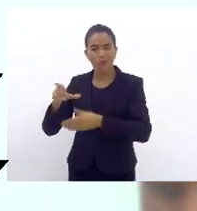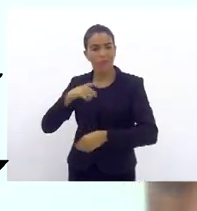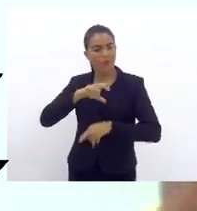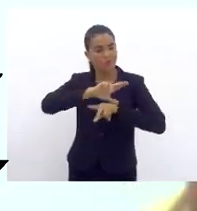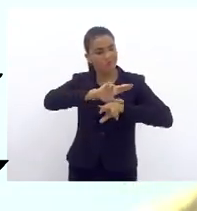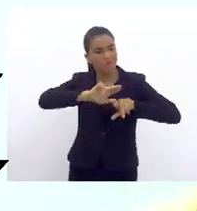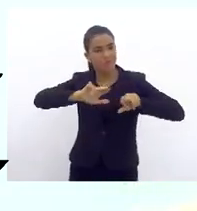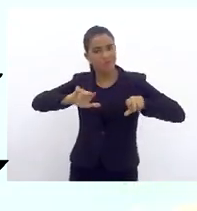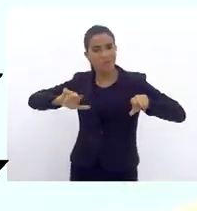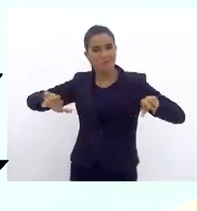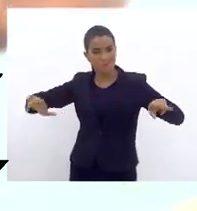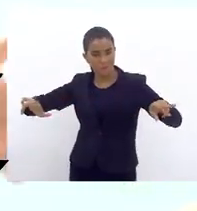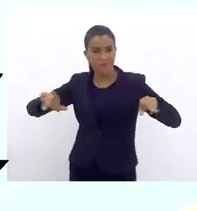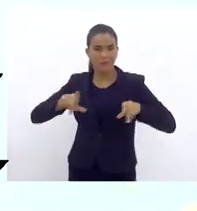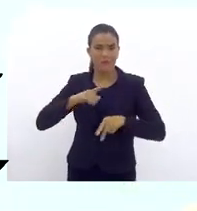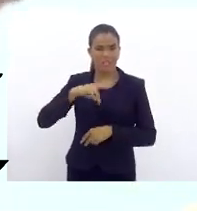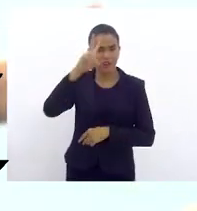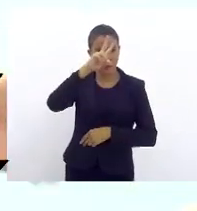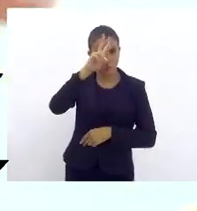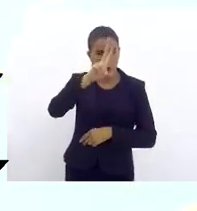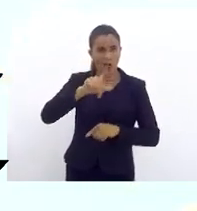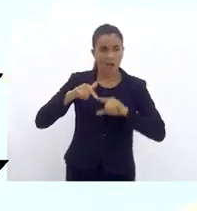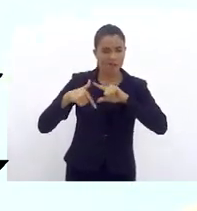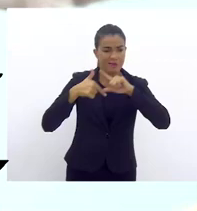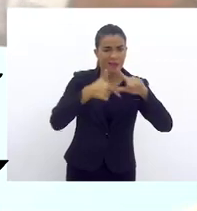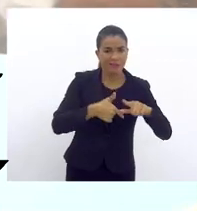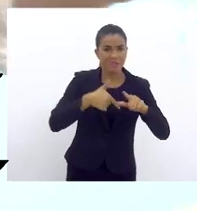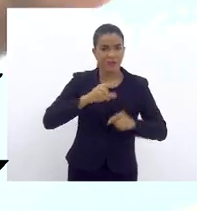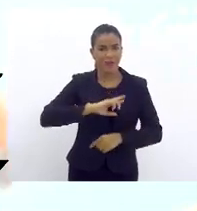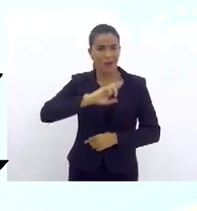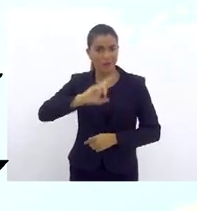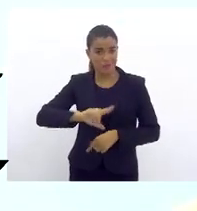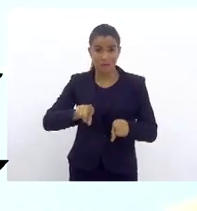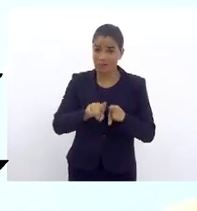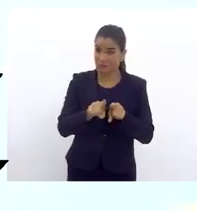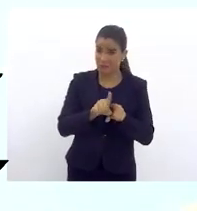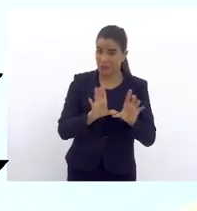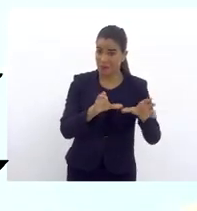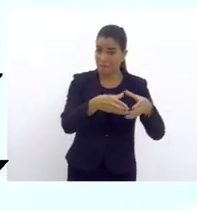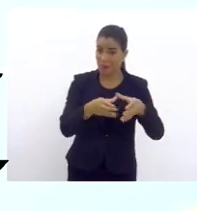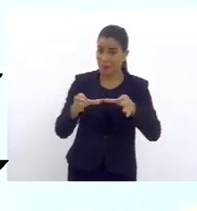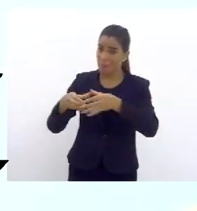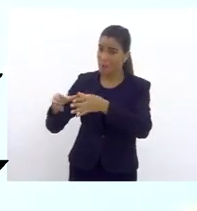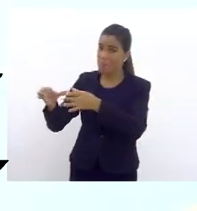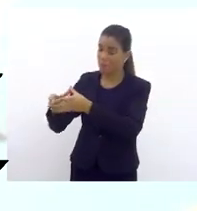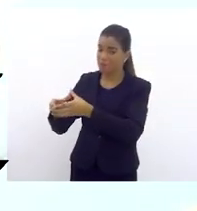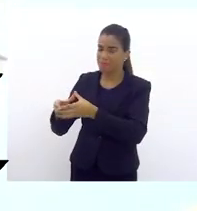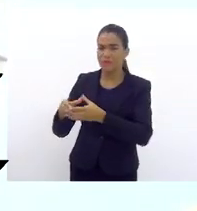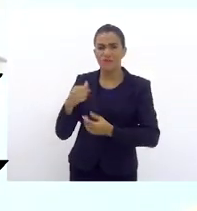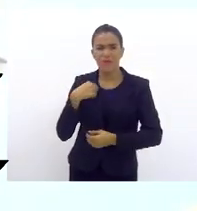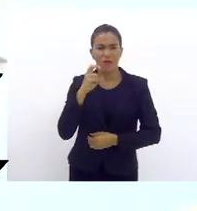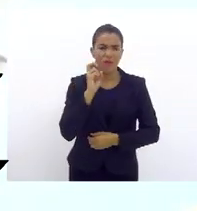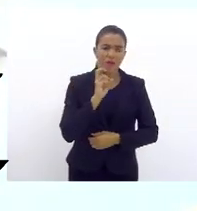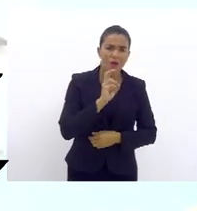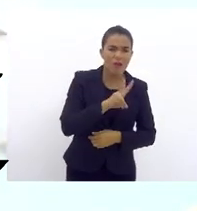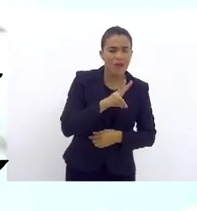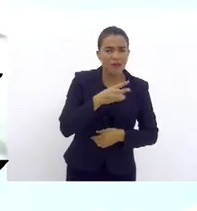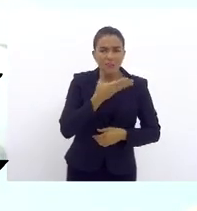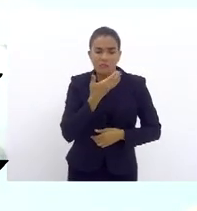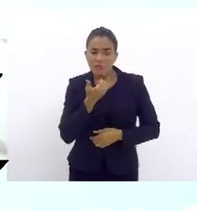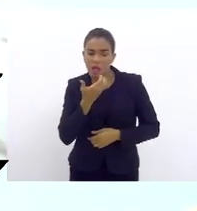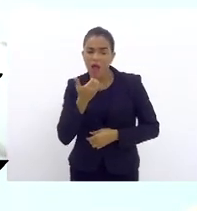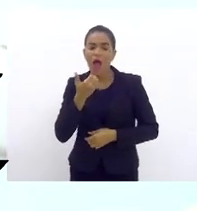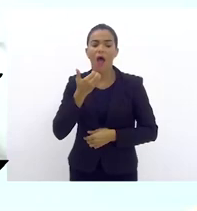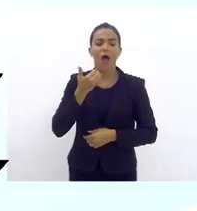né a sua história a sua tradição a sua religião também então quanto mais você conhece você